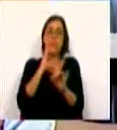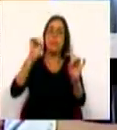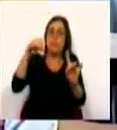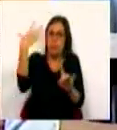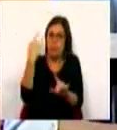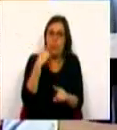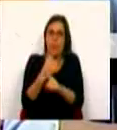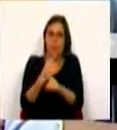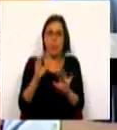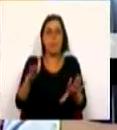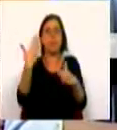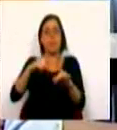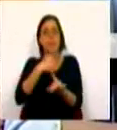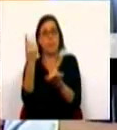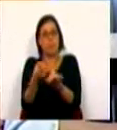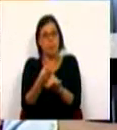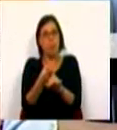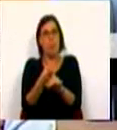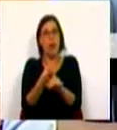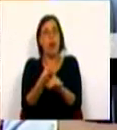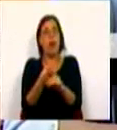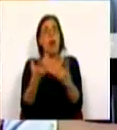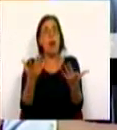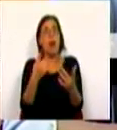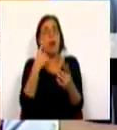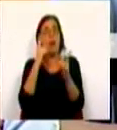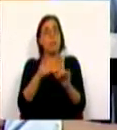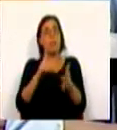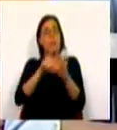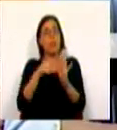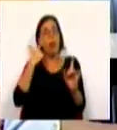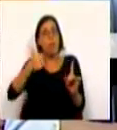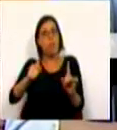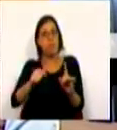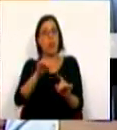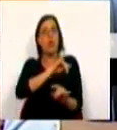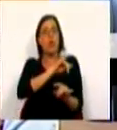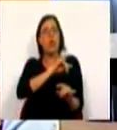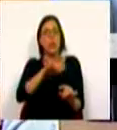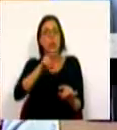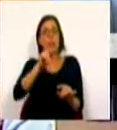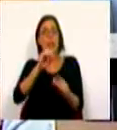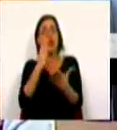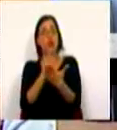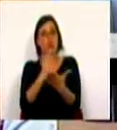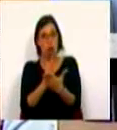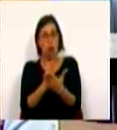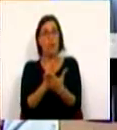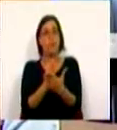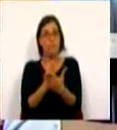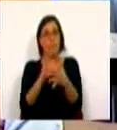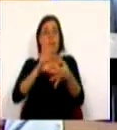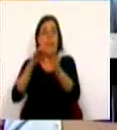prioridade. Neste primeiro ano, estamos a implementar um projeto piloto em cerca de 230 escolas,